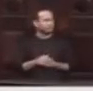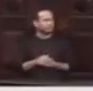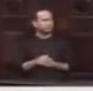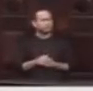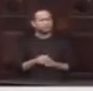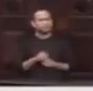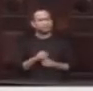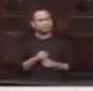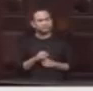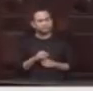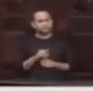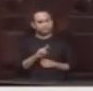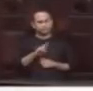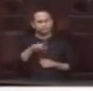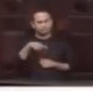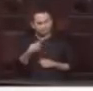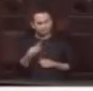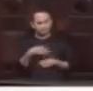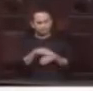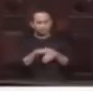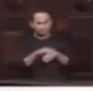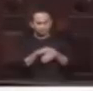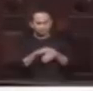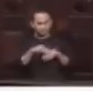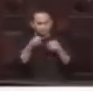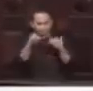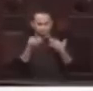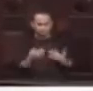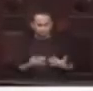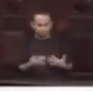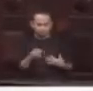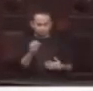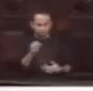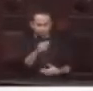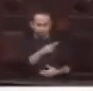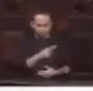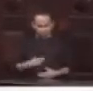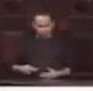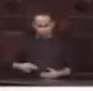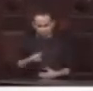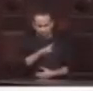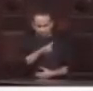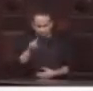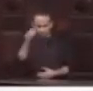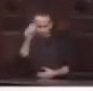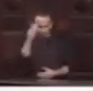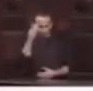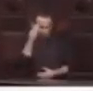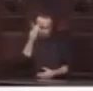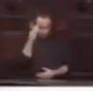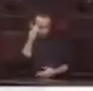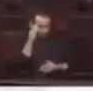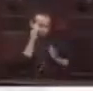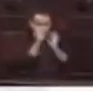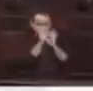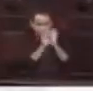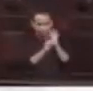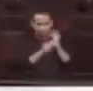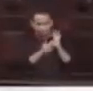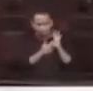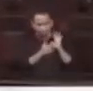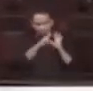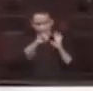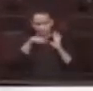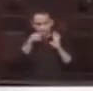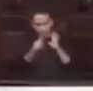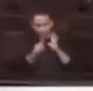alíneas. Depois eu gostaria que Vossa Excelência me dissesse qual é a parte que Vossa Excelência não entendeu do texto. Porque não é possível. Mas depois